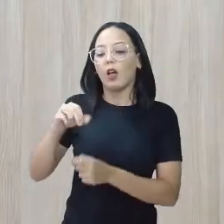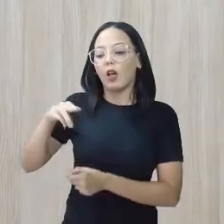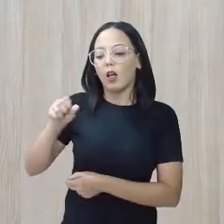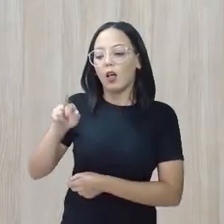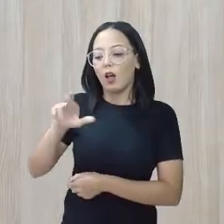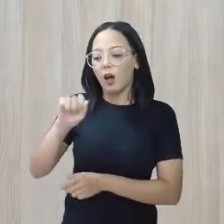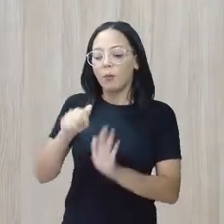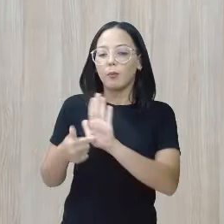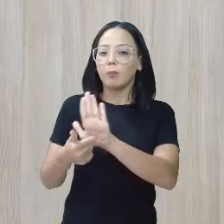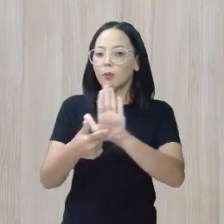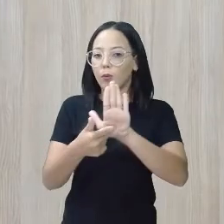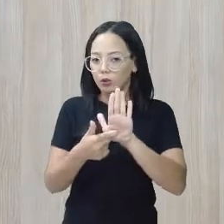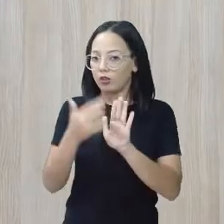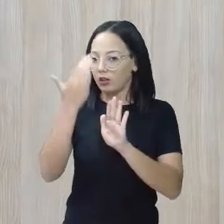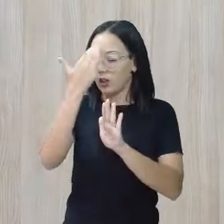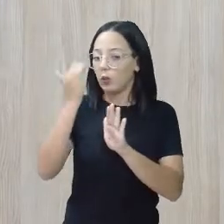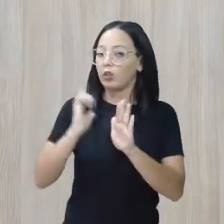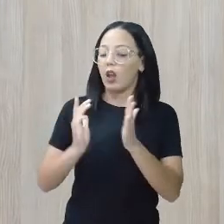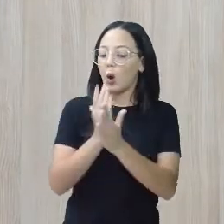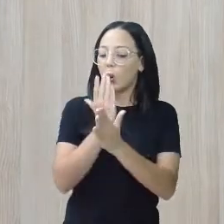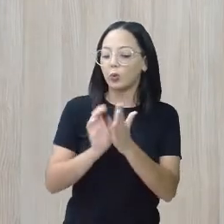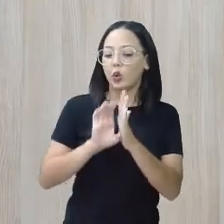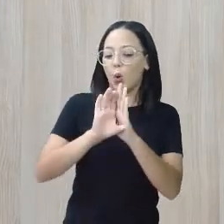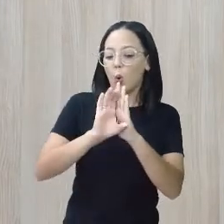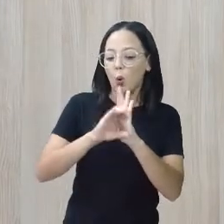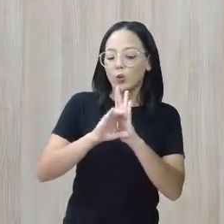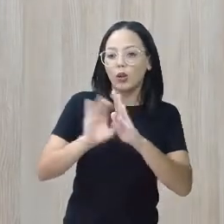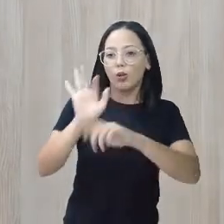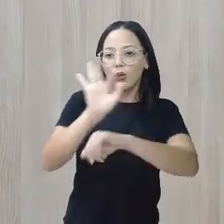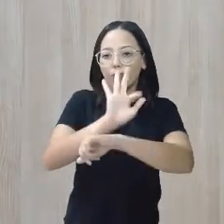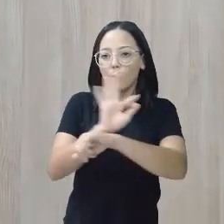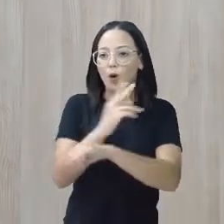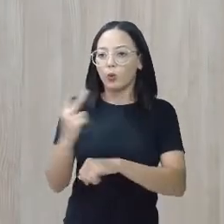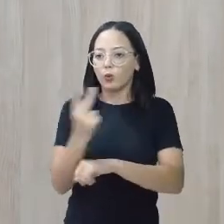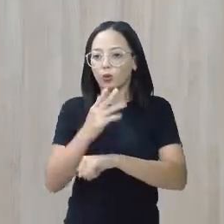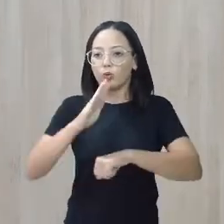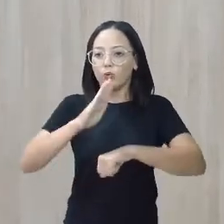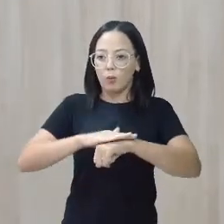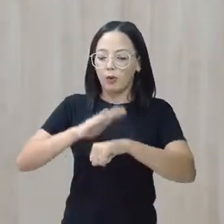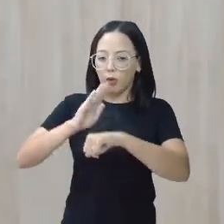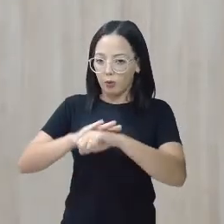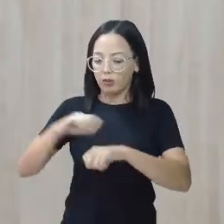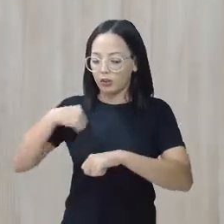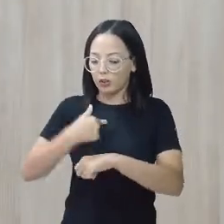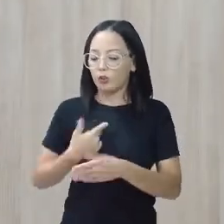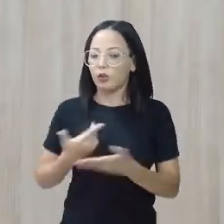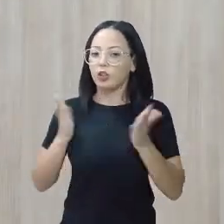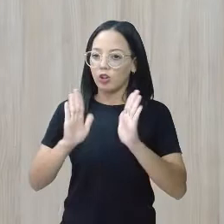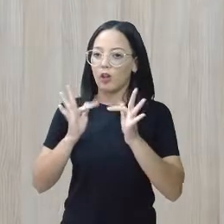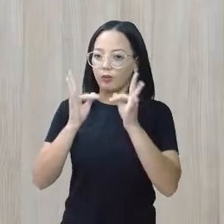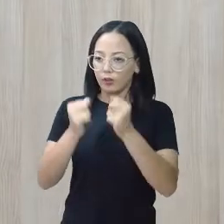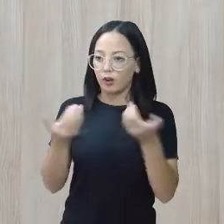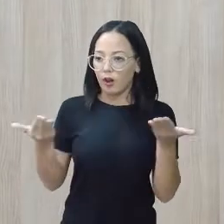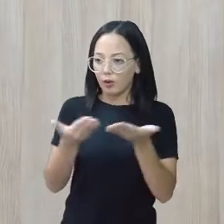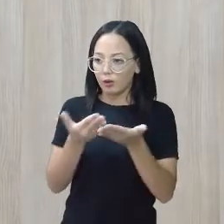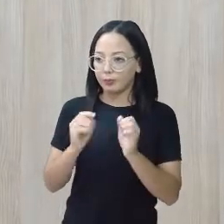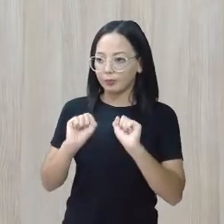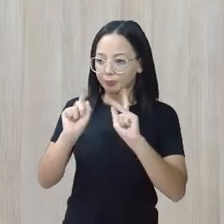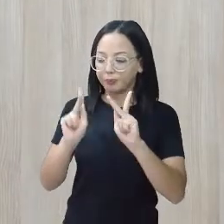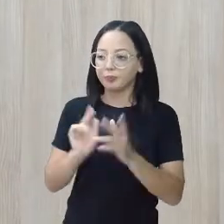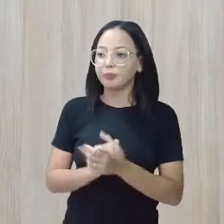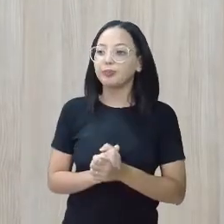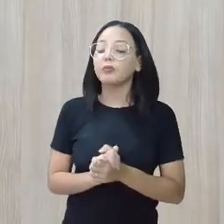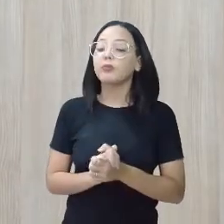né? Então, a gente tem aí as definições formais para essas duas situações que a gente viu agora no finalzinho, tá?